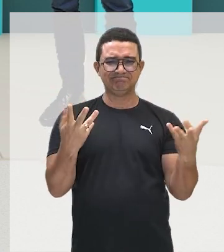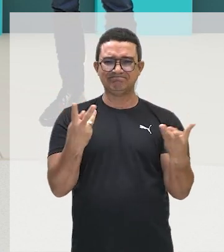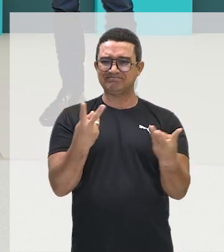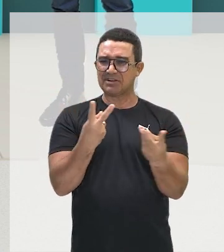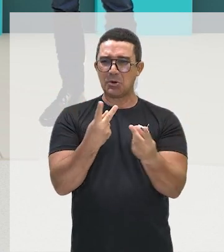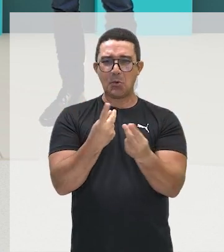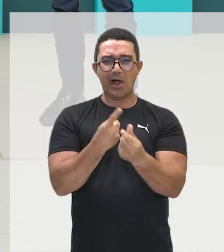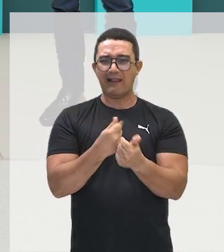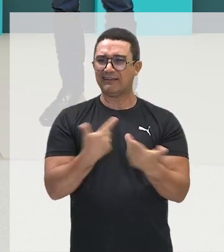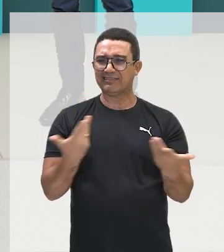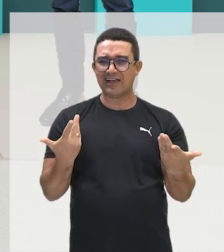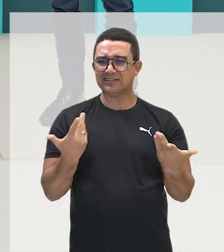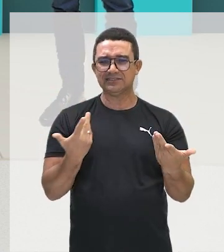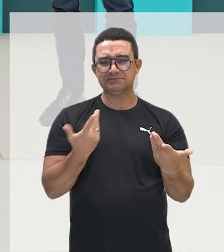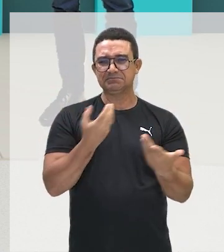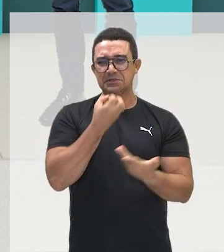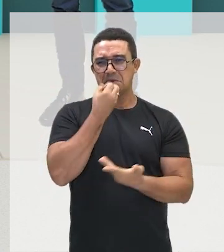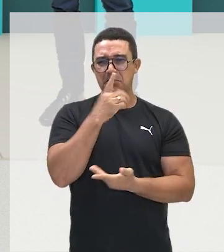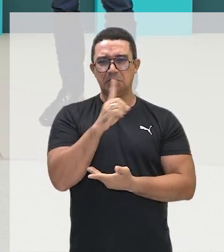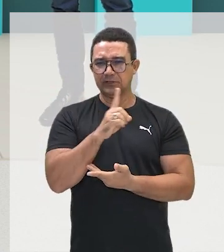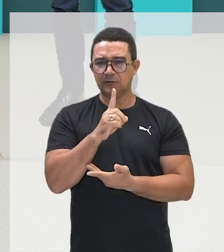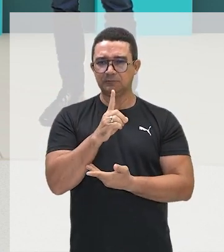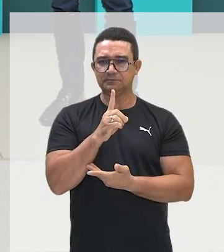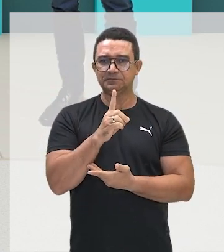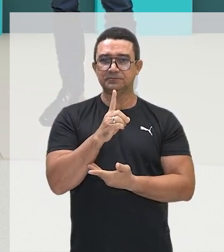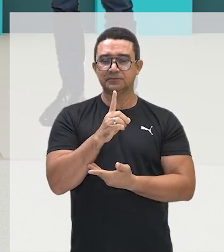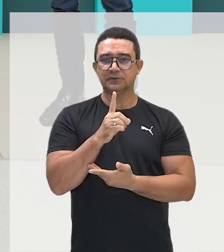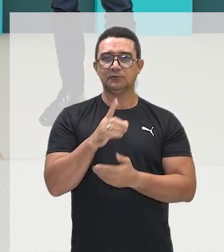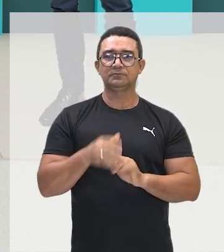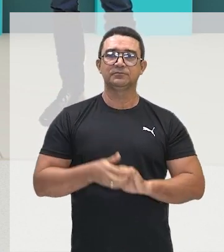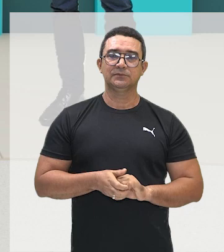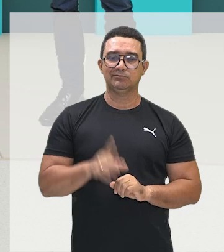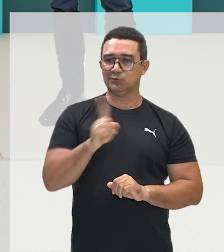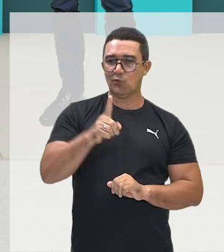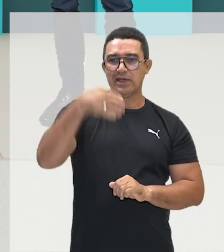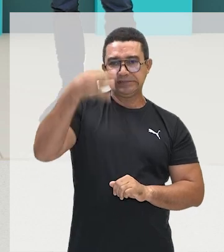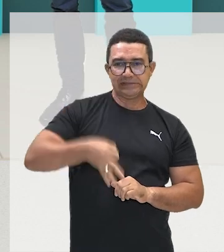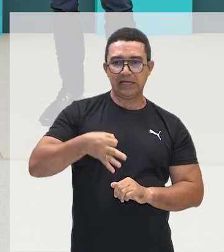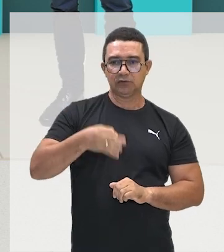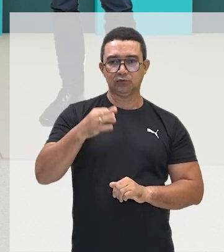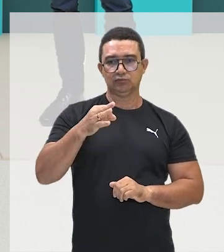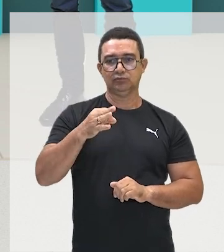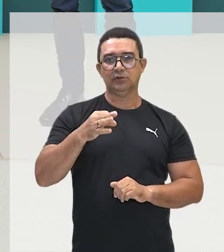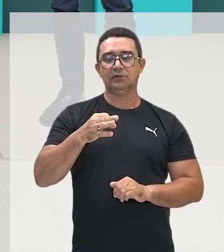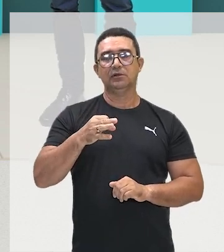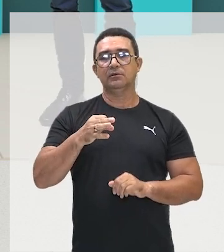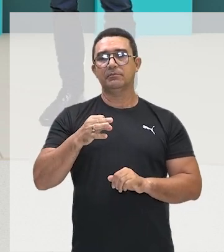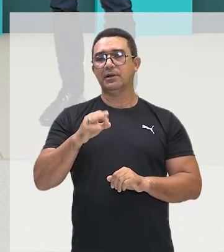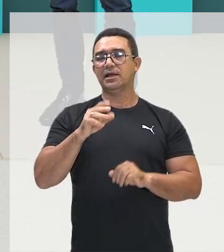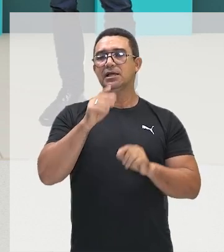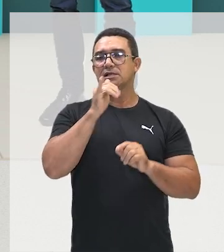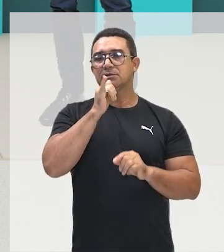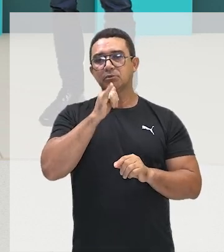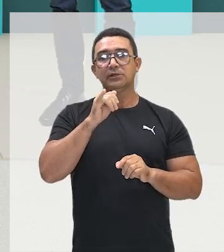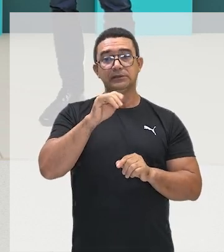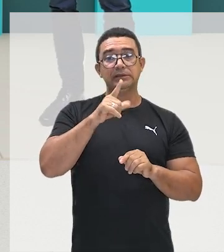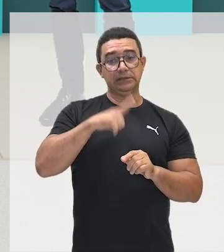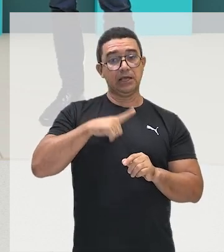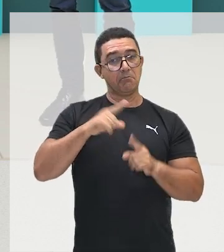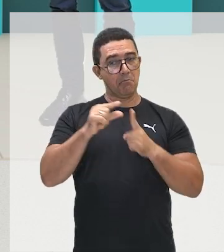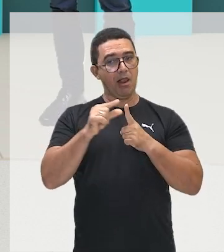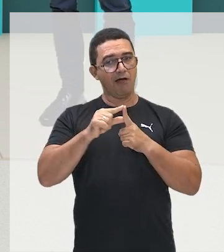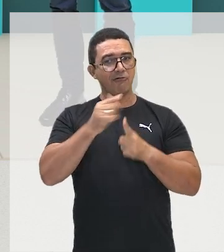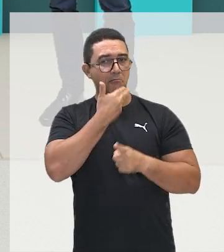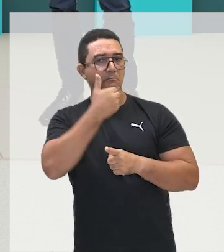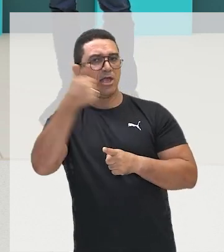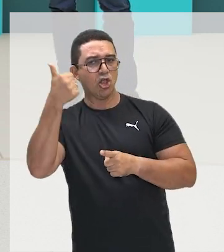né, e parecer, por vezes, ríspido. É ilegal? Não é correto utilizar? Não, não é nada disso. Só que tem palavras melhores para ser